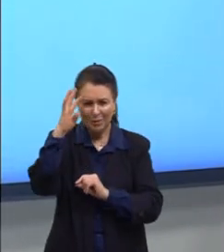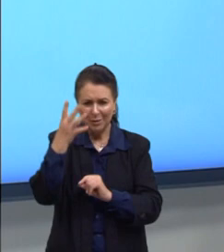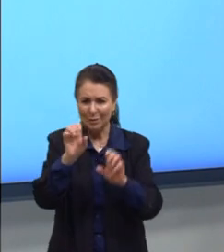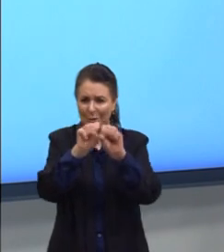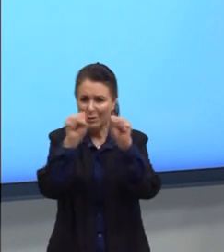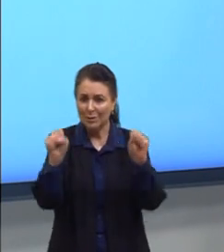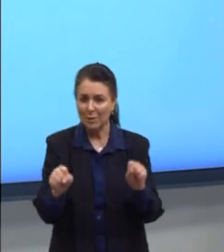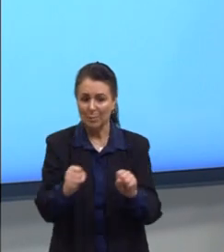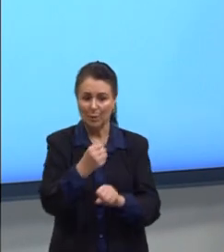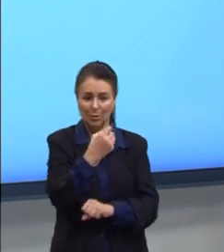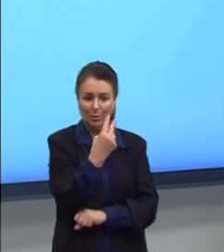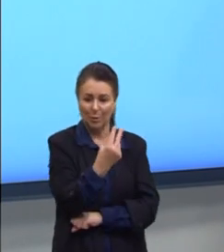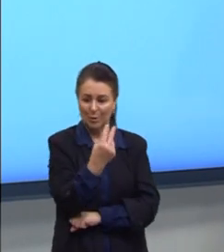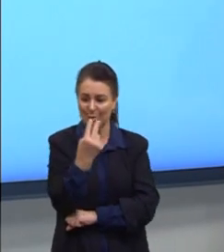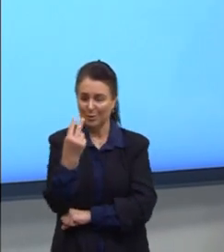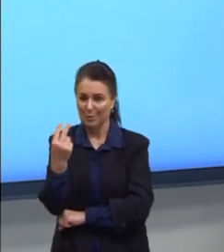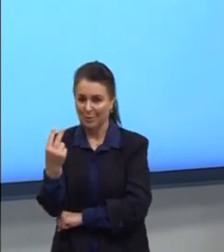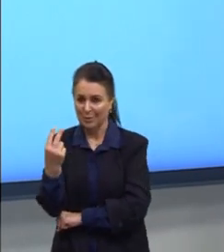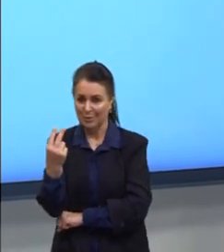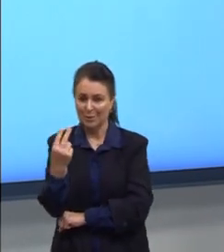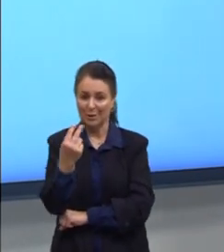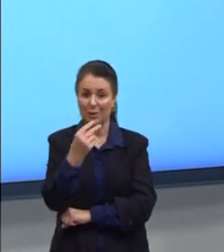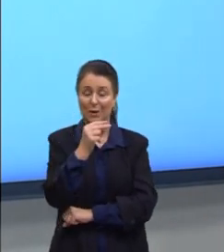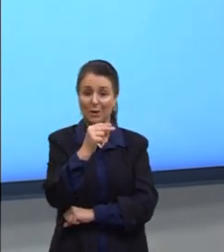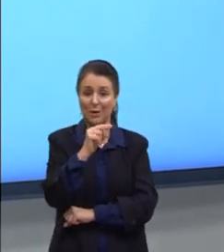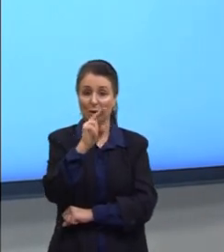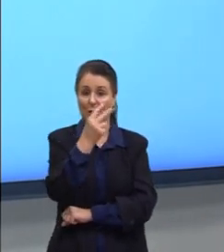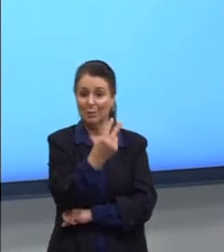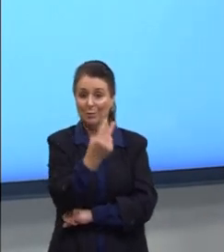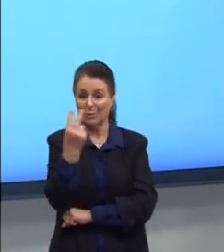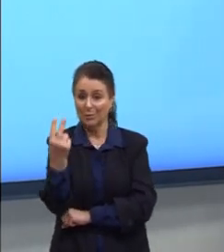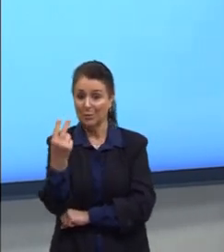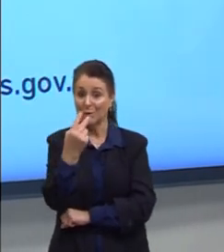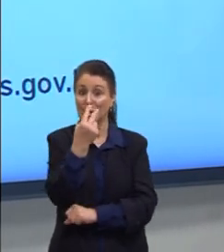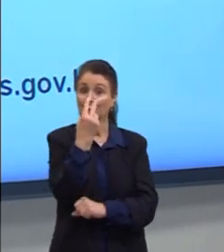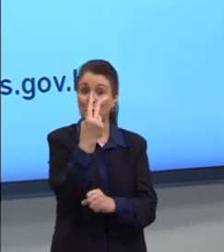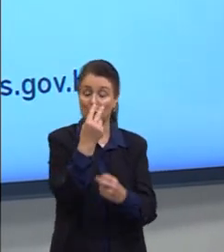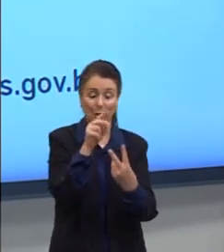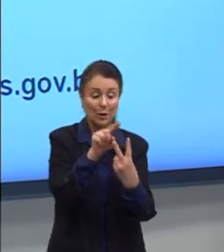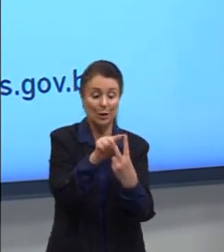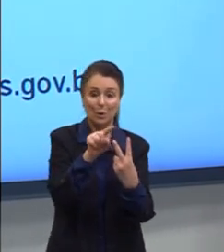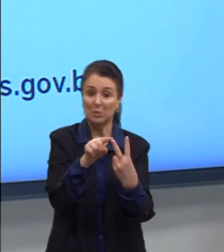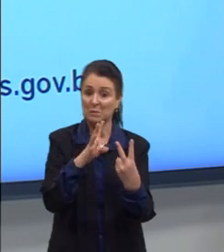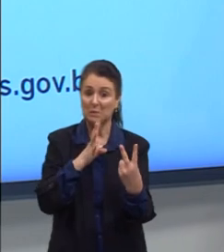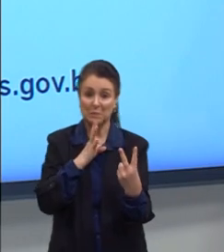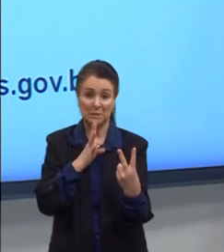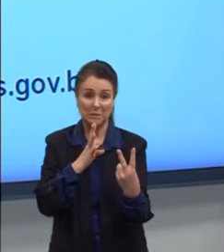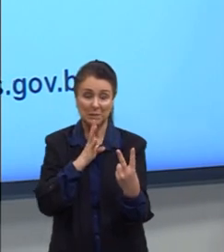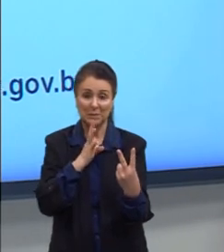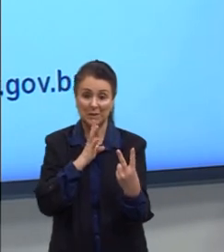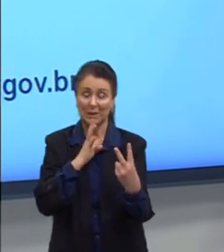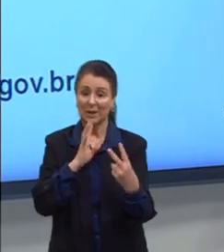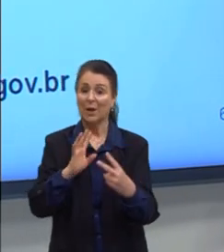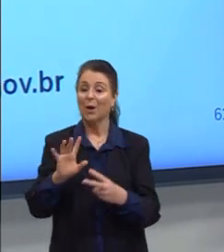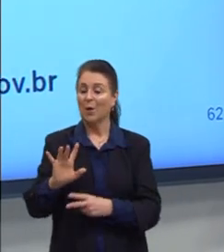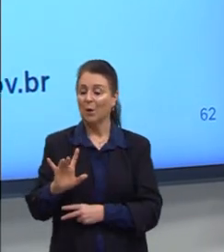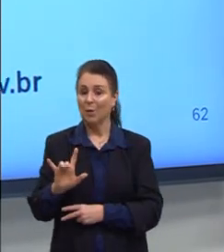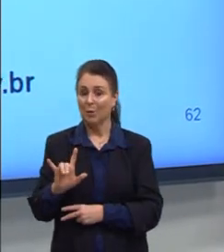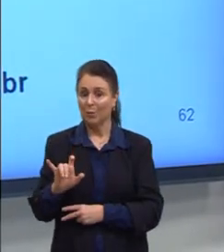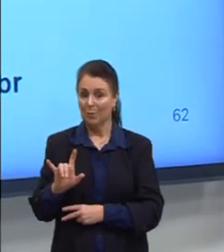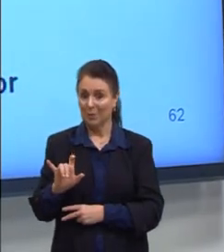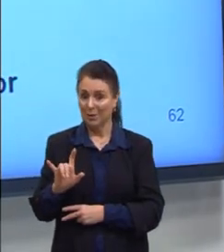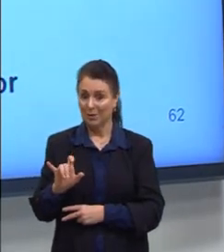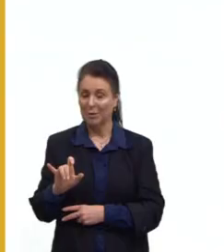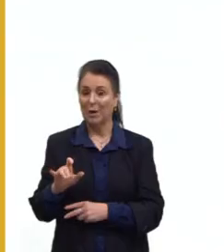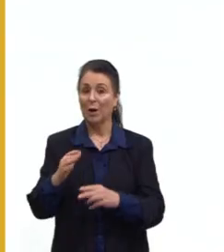sistema 2 por 2 né o sistema de duas linhas e duas incógnitas eu deixo aqui para vocês o insta e o e-mail se vocês